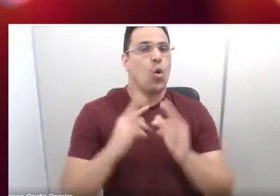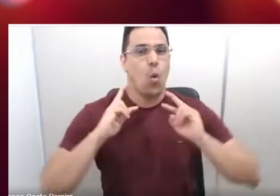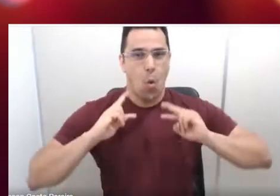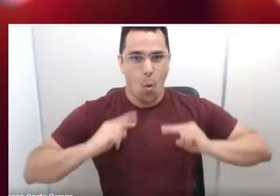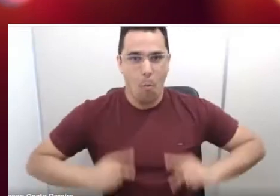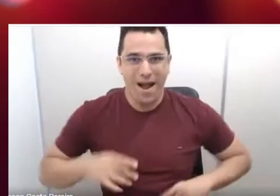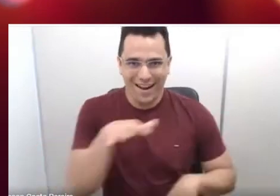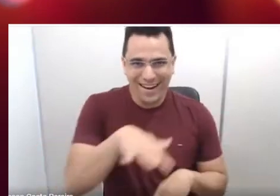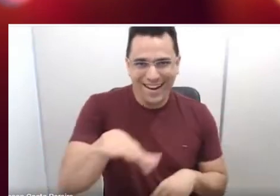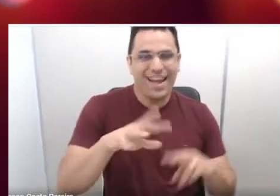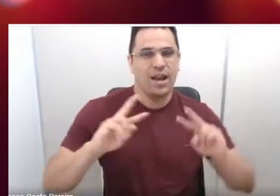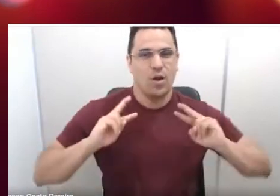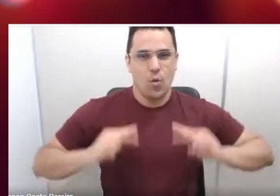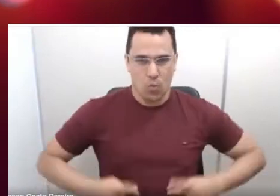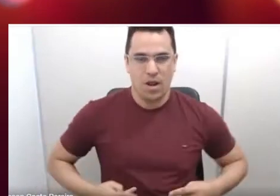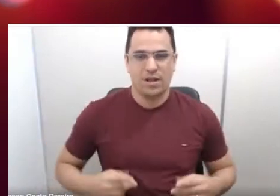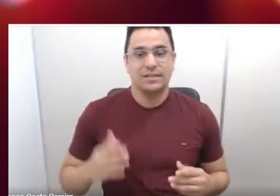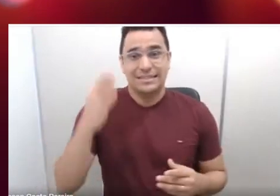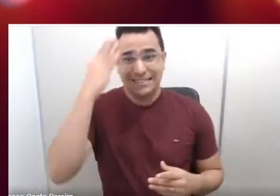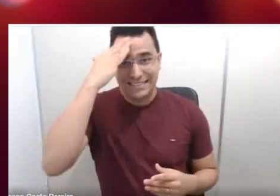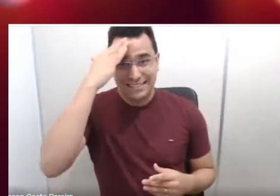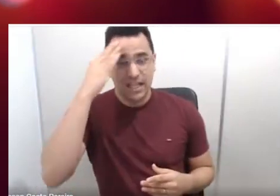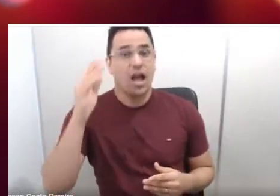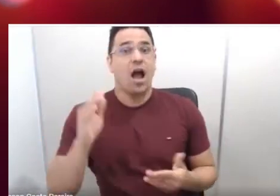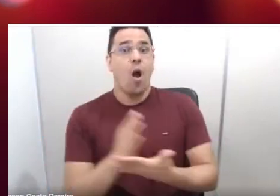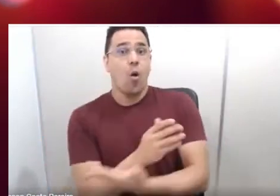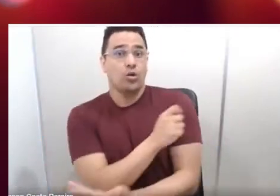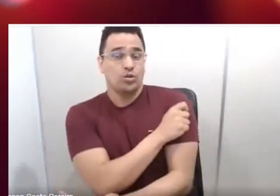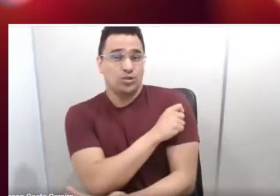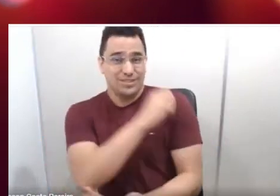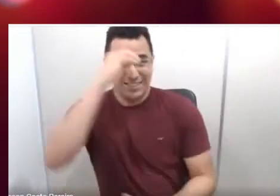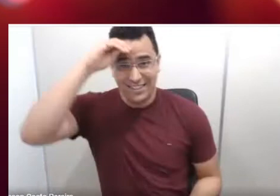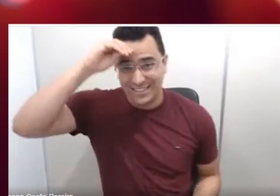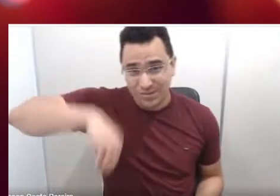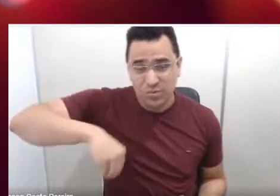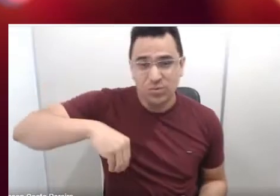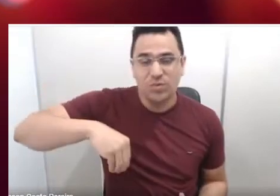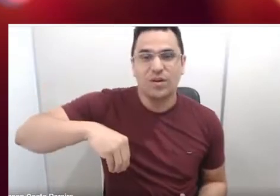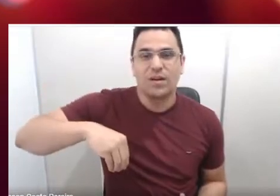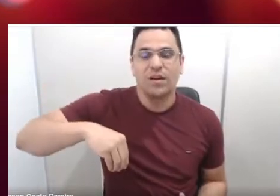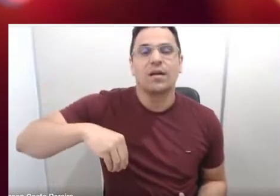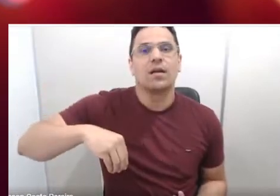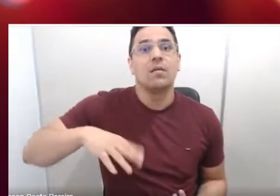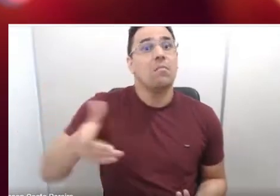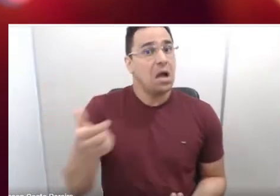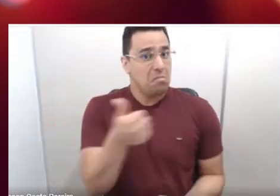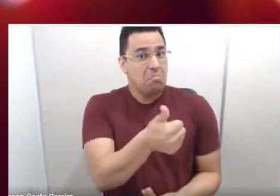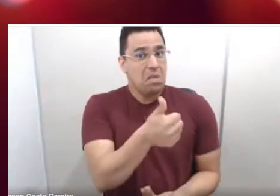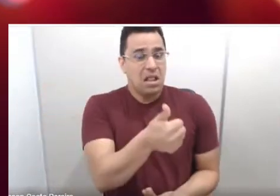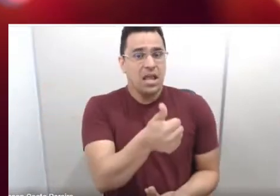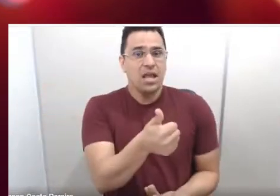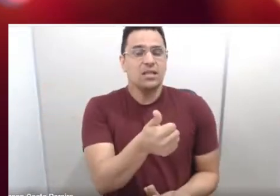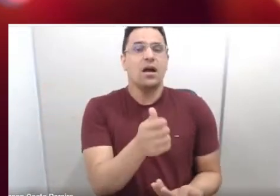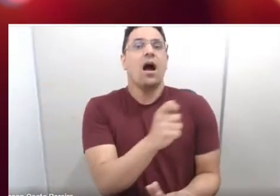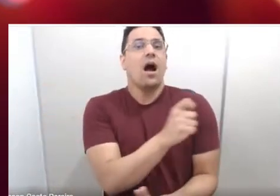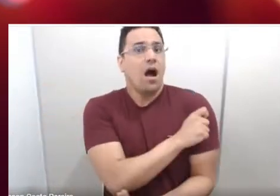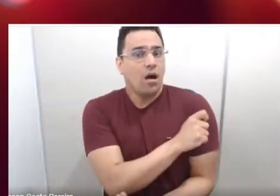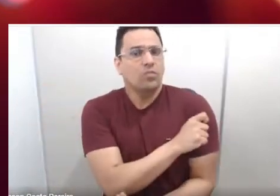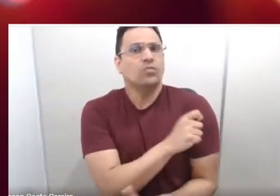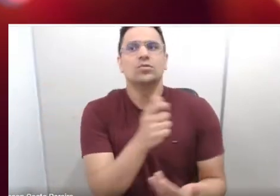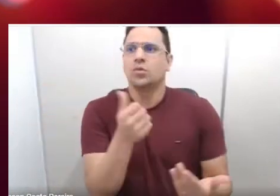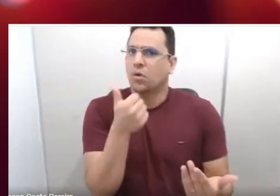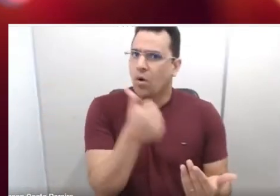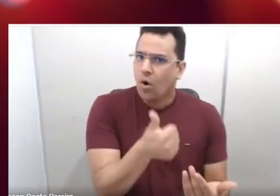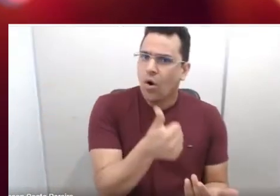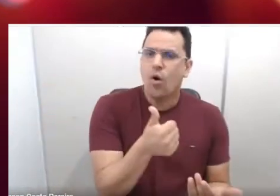um pouco de evasão um pouco grande dentro dessas disciplinas de ensino remoto, a gente teve um bom desempenho, porque a gente conseguiu que